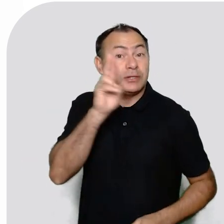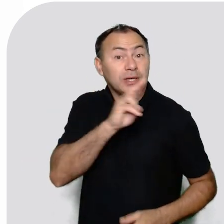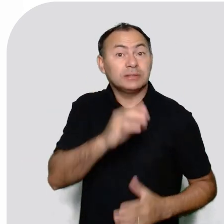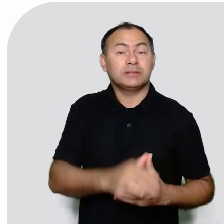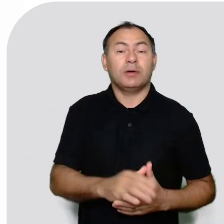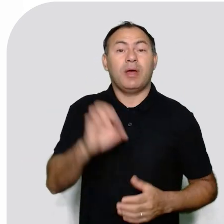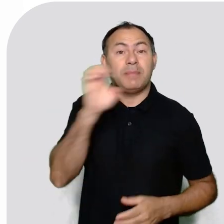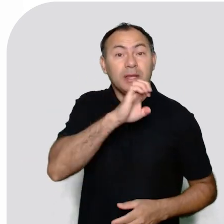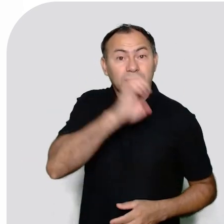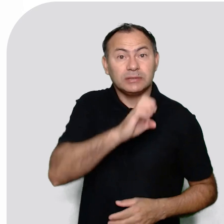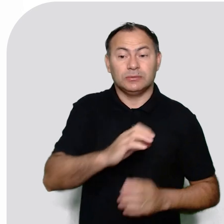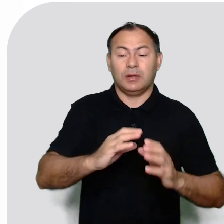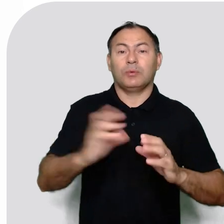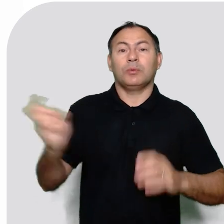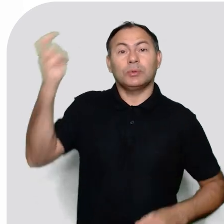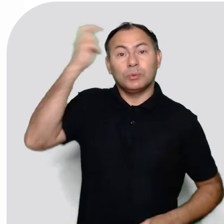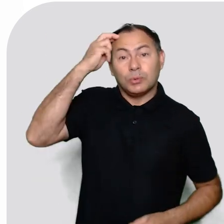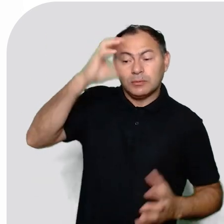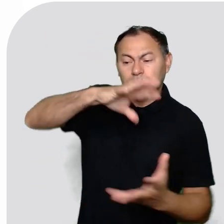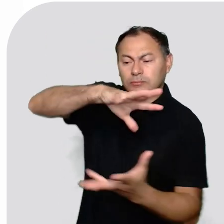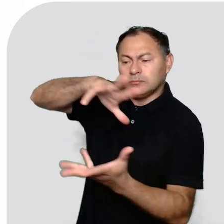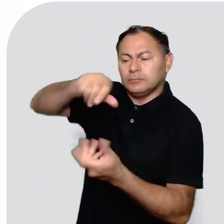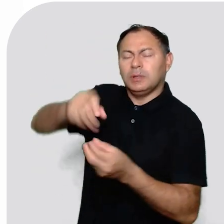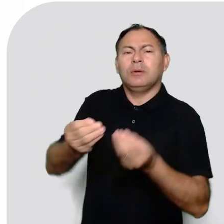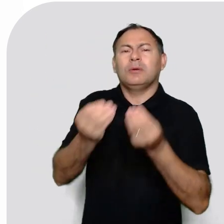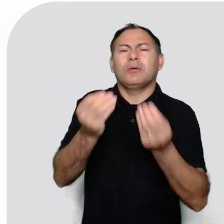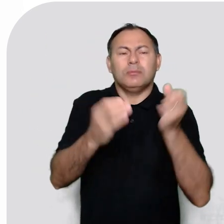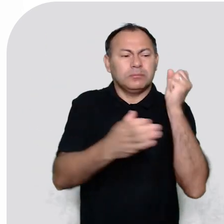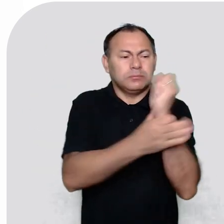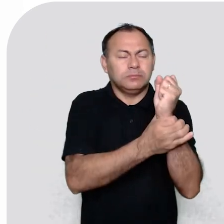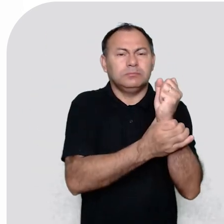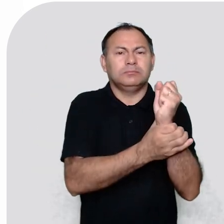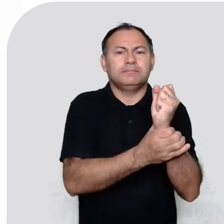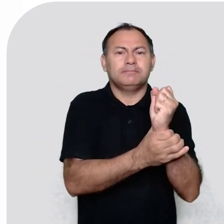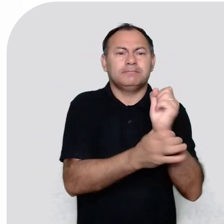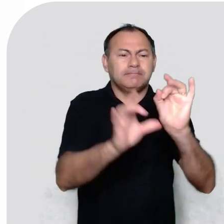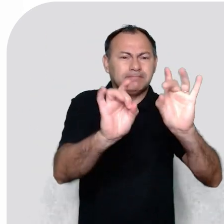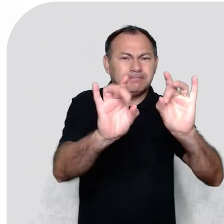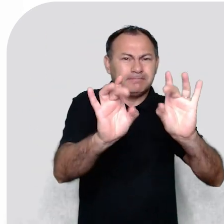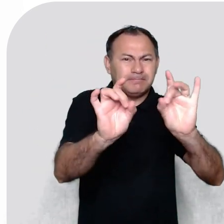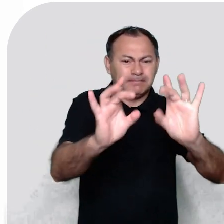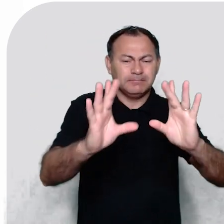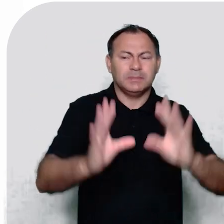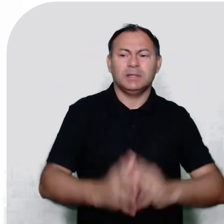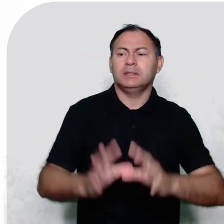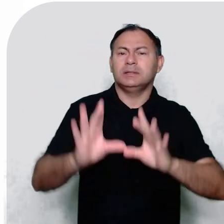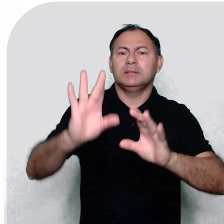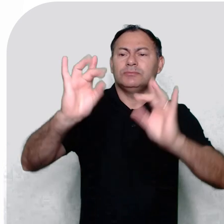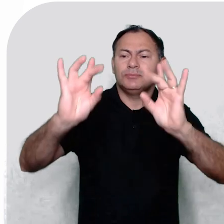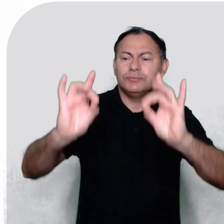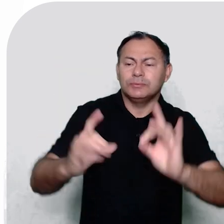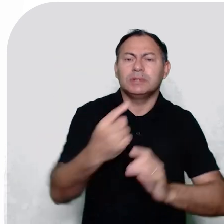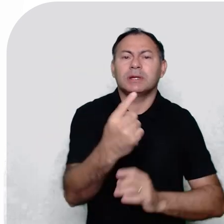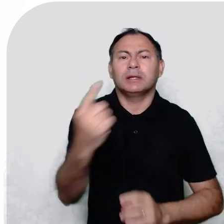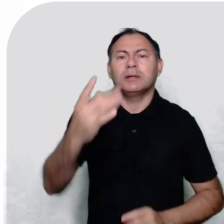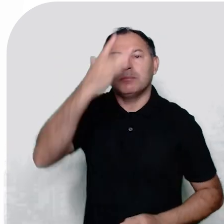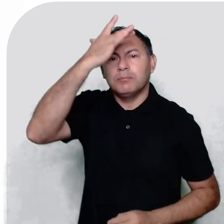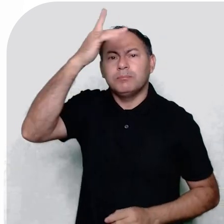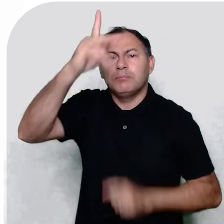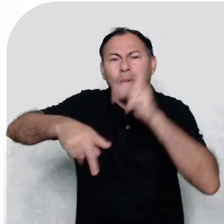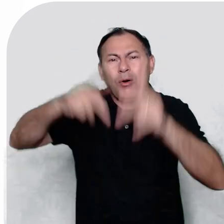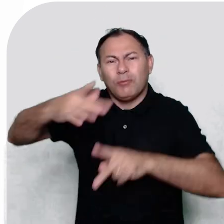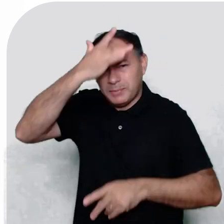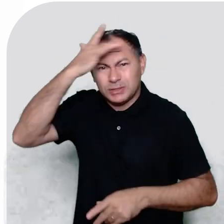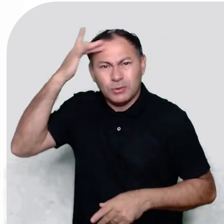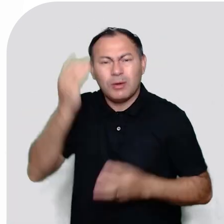cultura globalizada. Como garantir, por exemplo, a especificidade de cada povo? Ou como promover